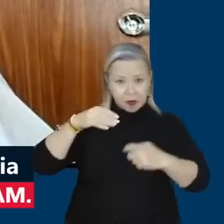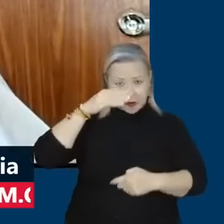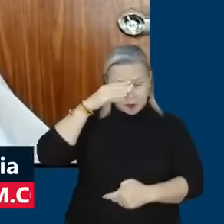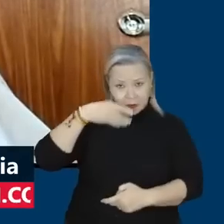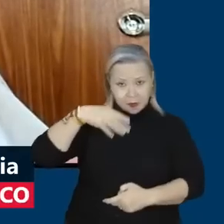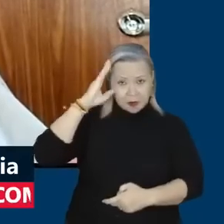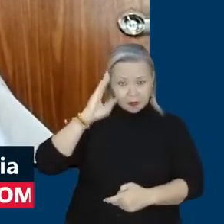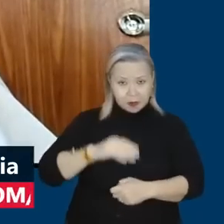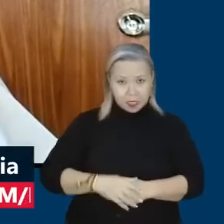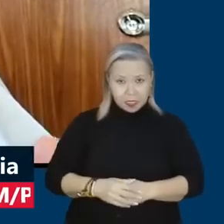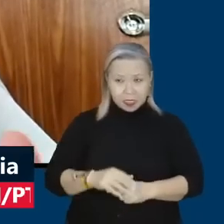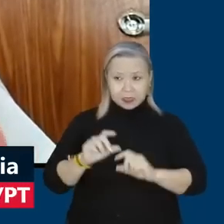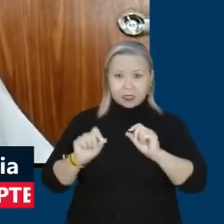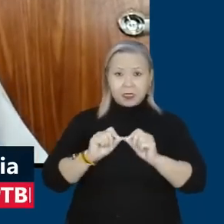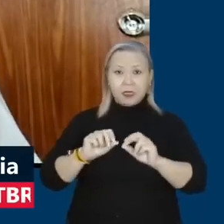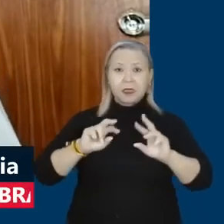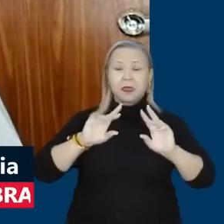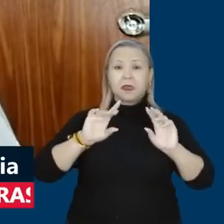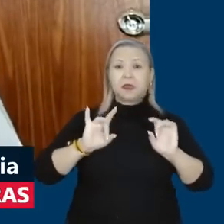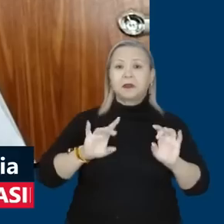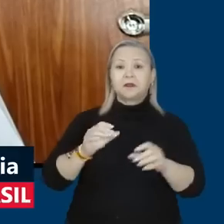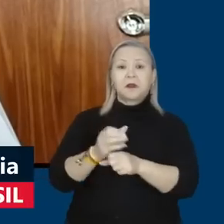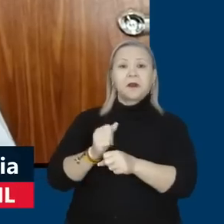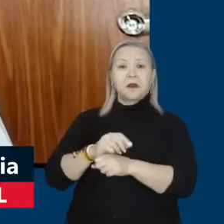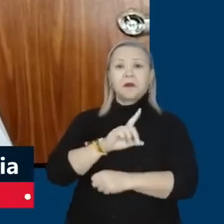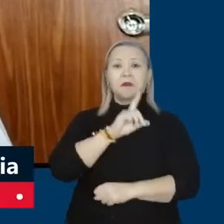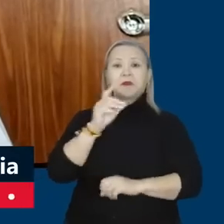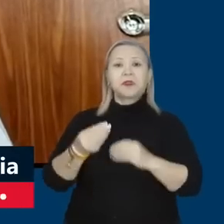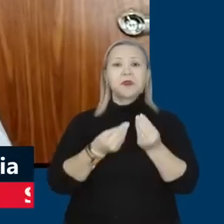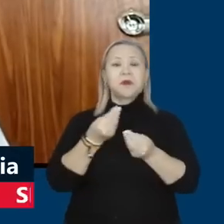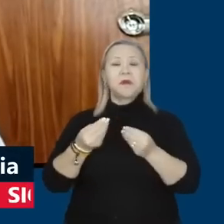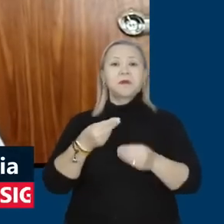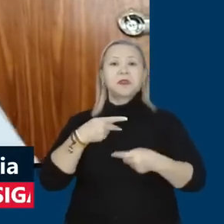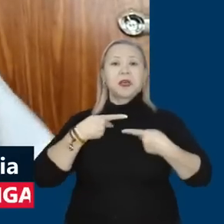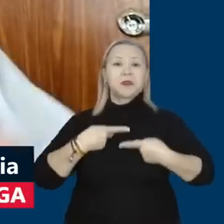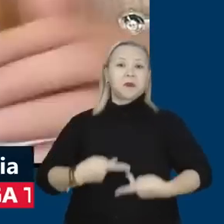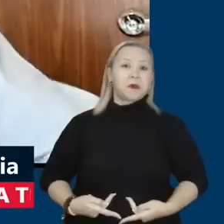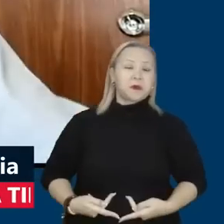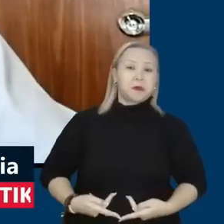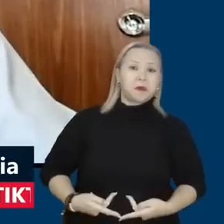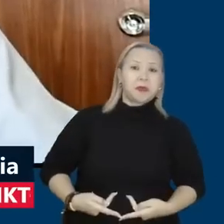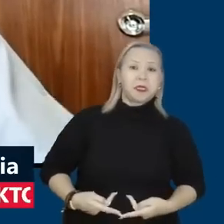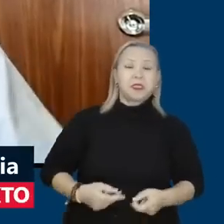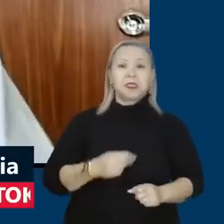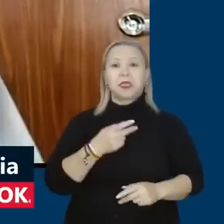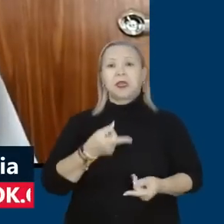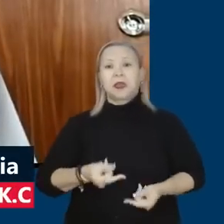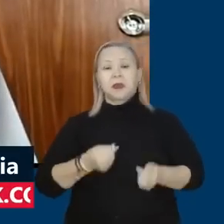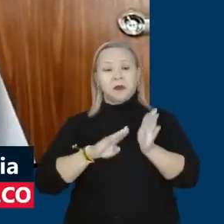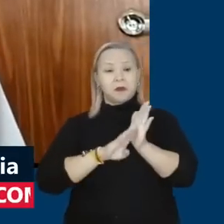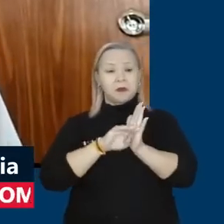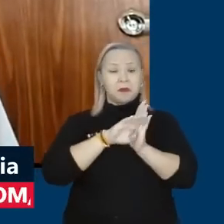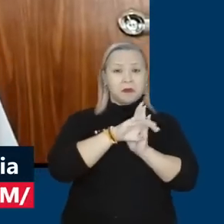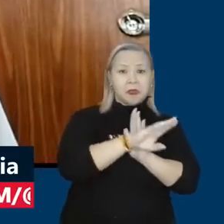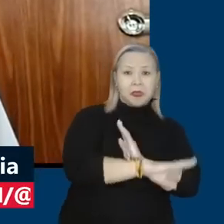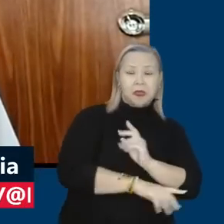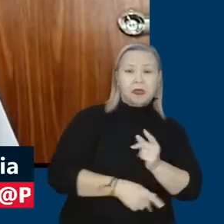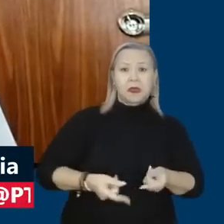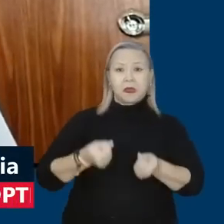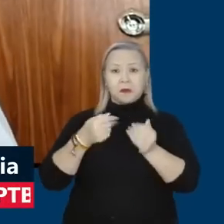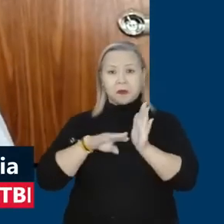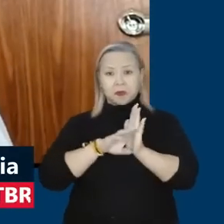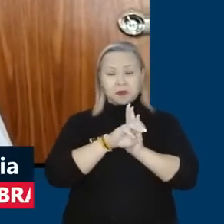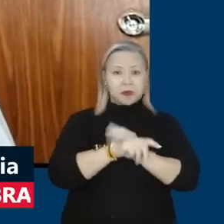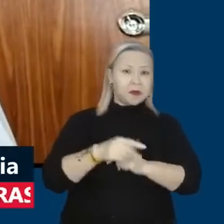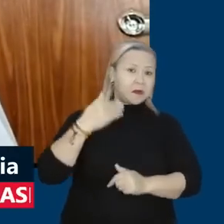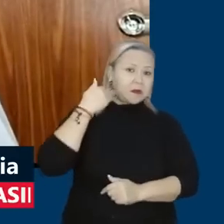é cobrir a conta do dia e como está se comportando a variação cambial, relação com o Banco Central, Bolsa de Valores.